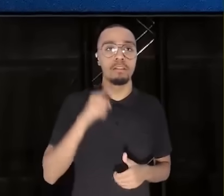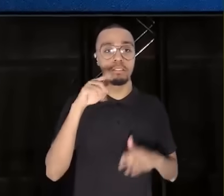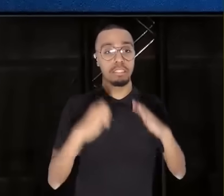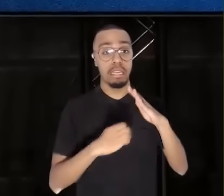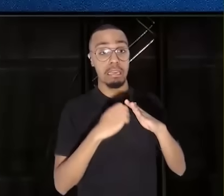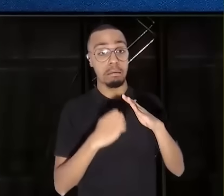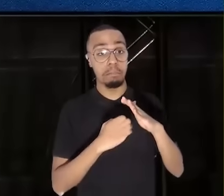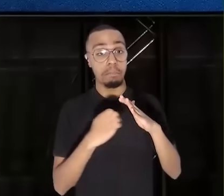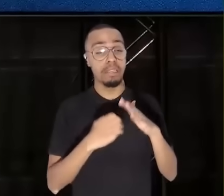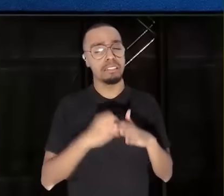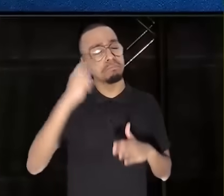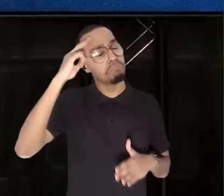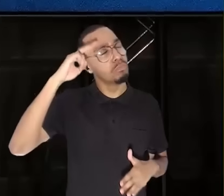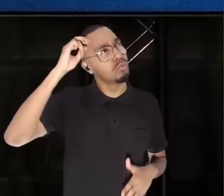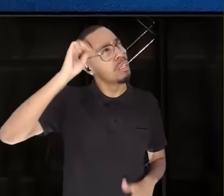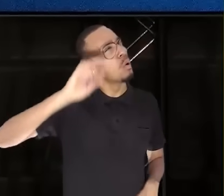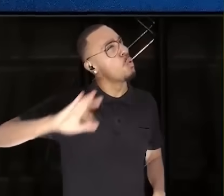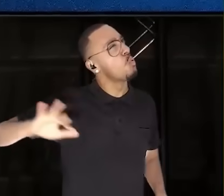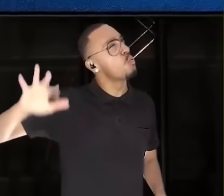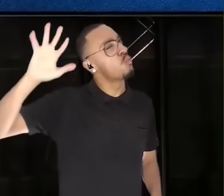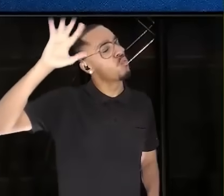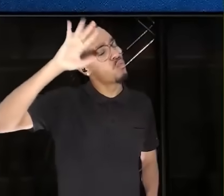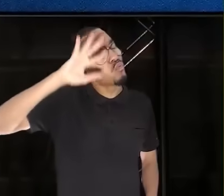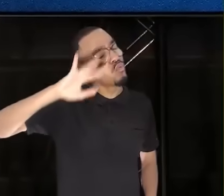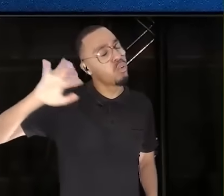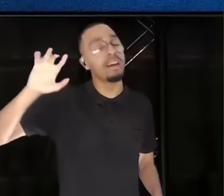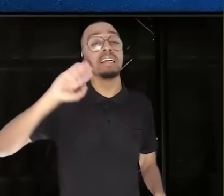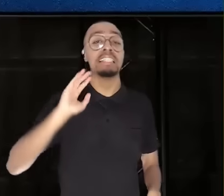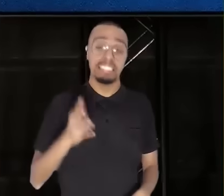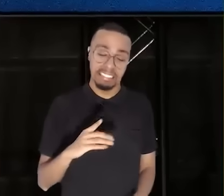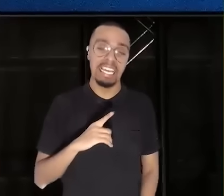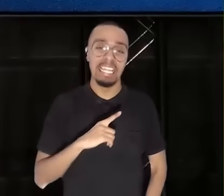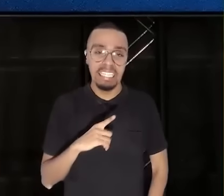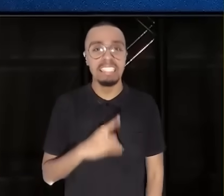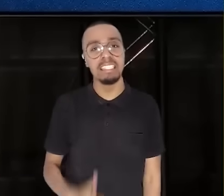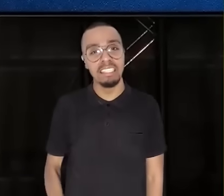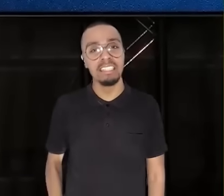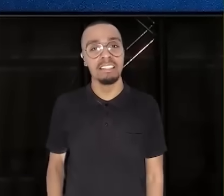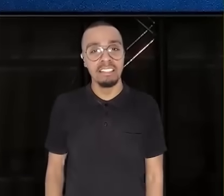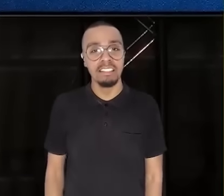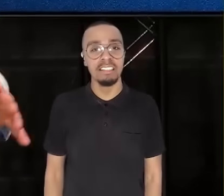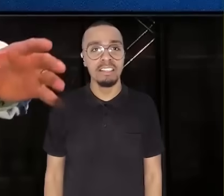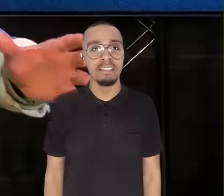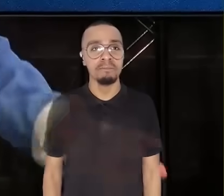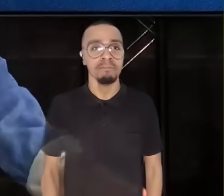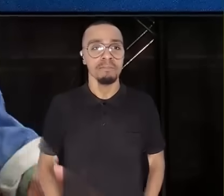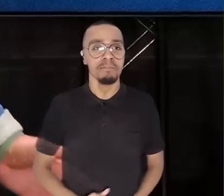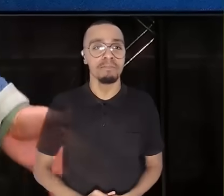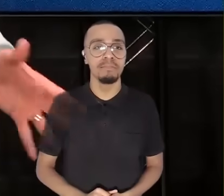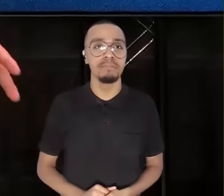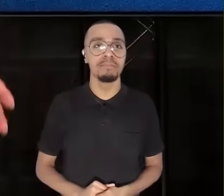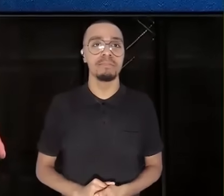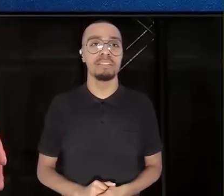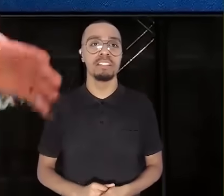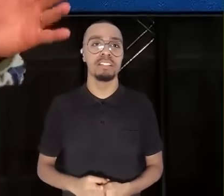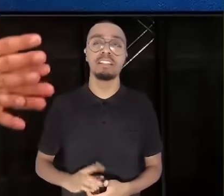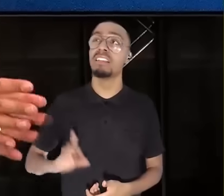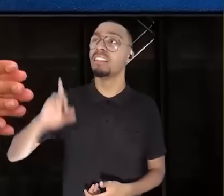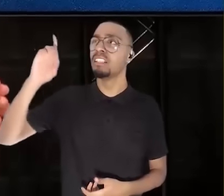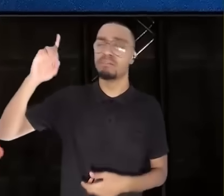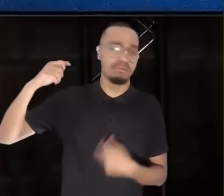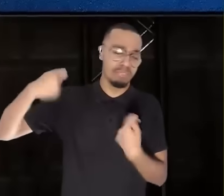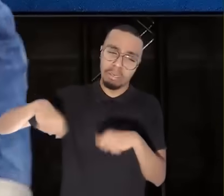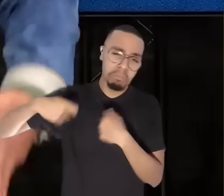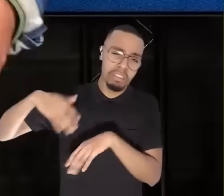que você sonha já existe, esse companheiro que você está orando já existe. Não é algo que Deus vai levantar do trono